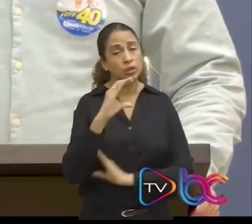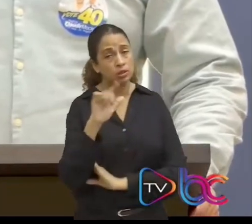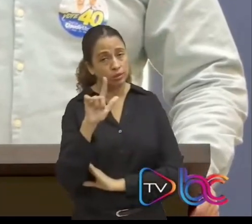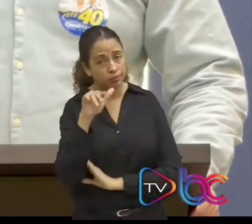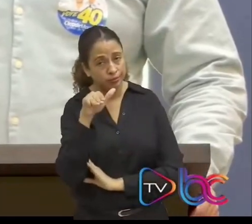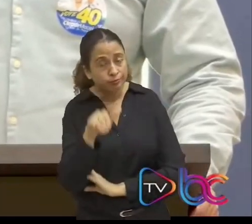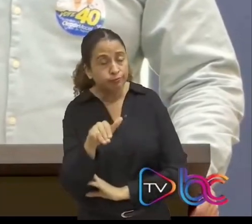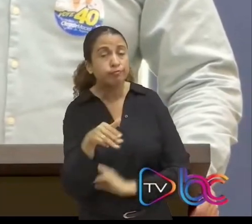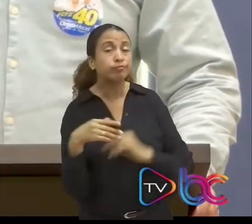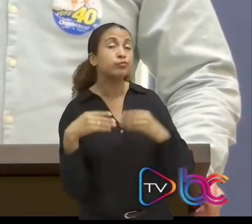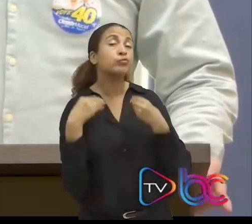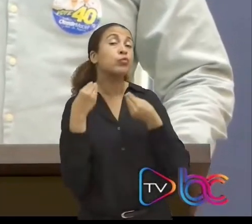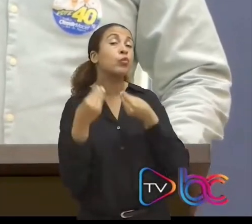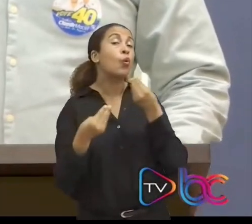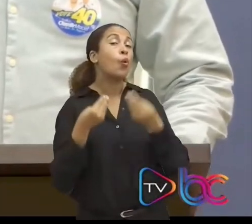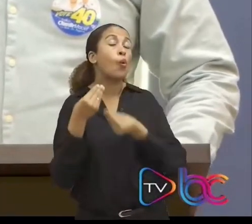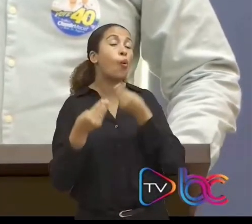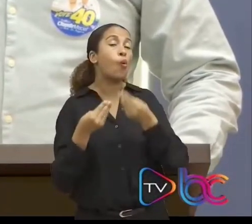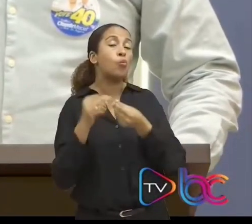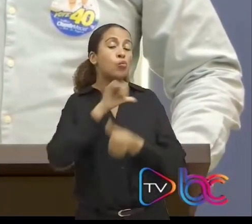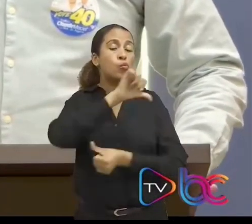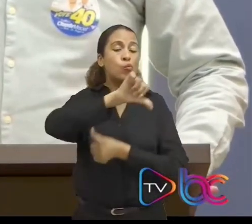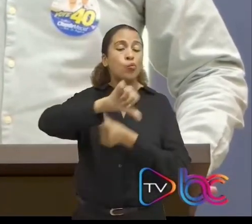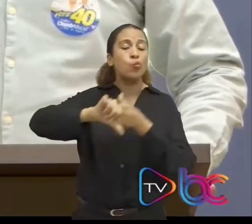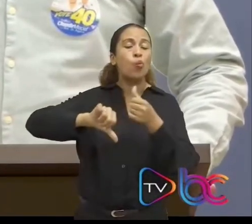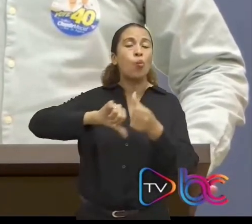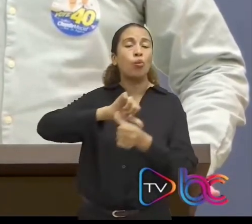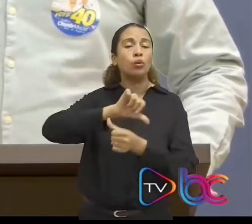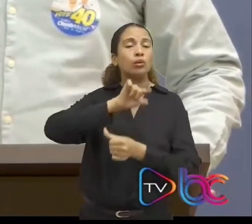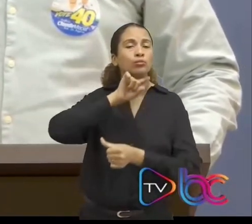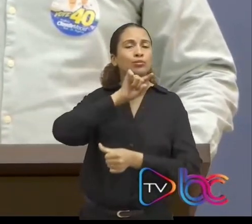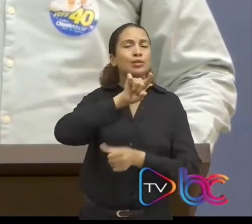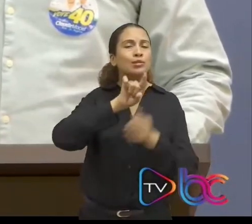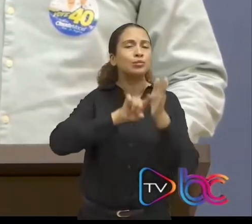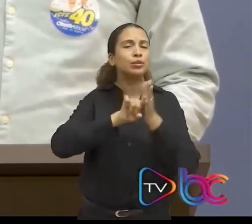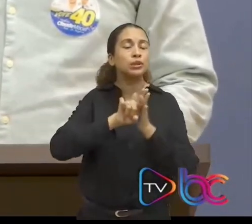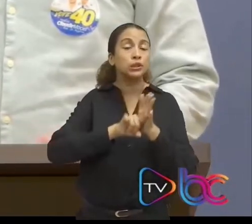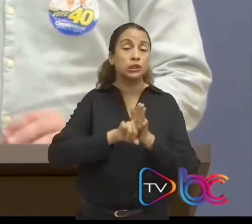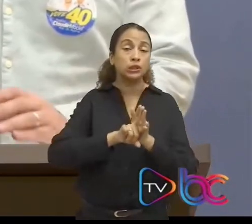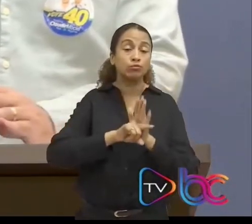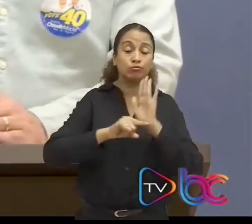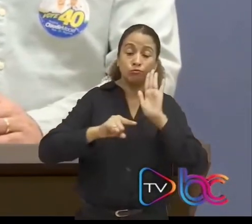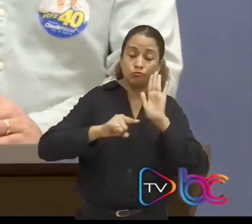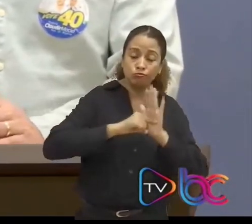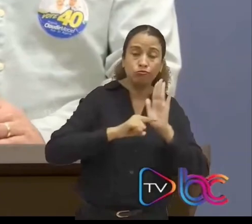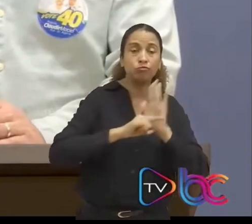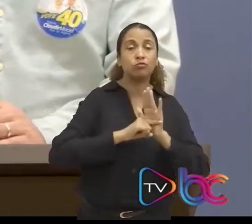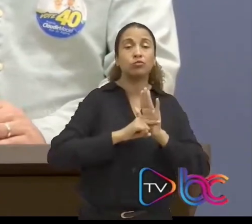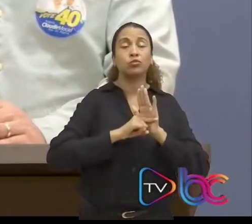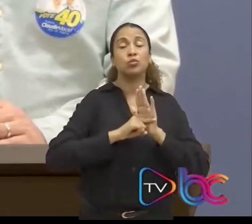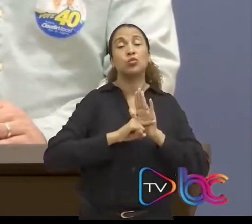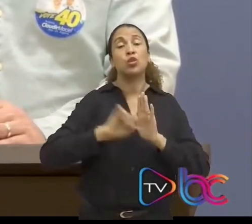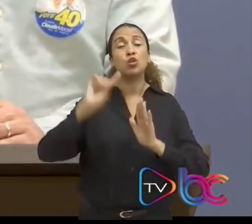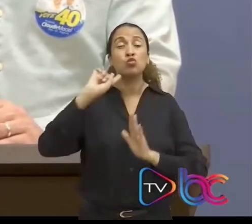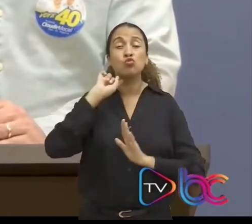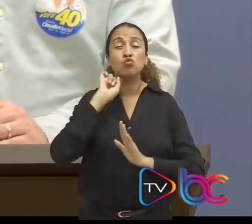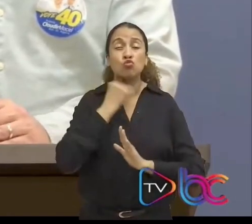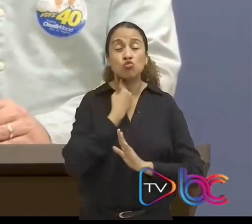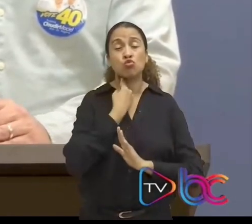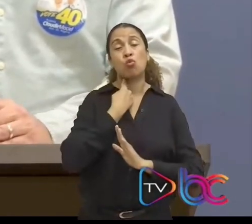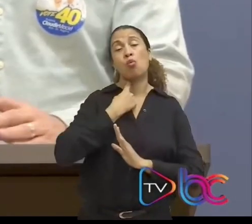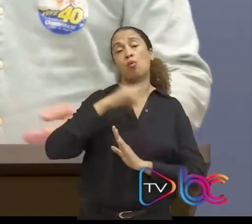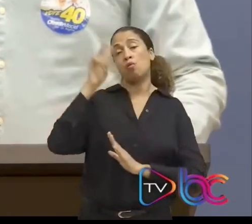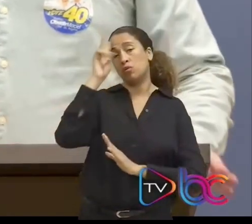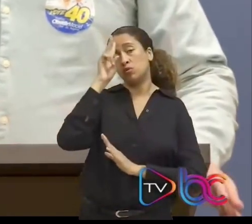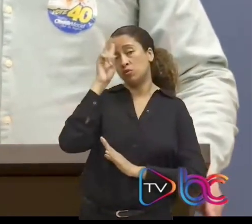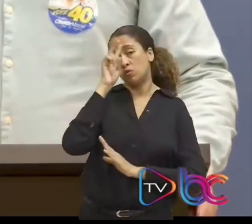que fazer para reverter este grave problema, que é um legado negativo, que é uma mancha negativa, mais uma que a